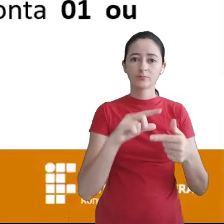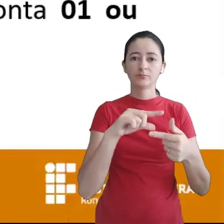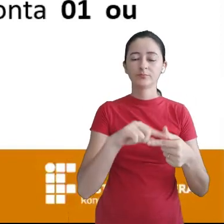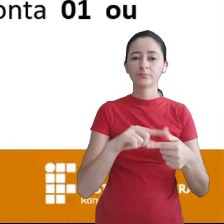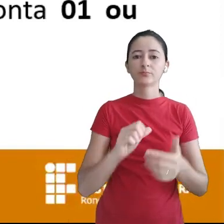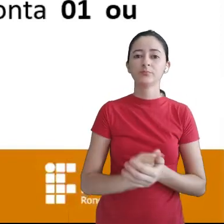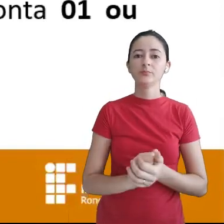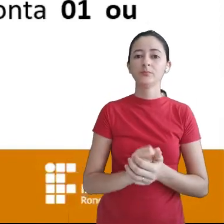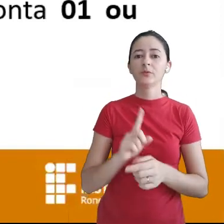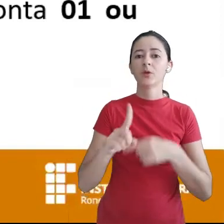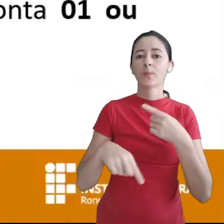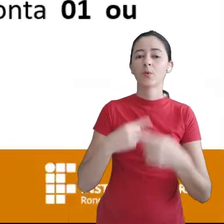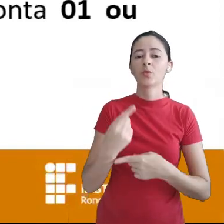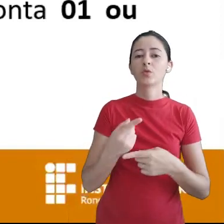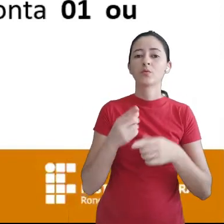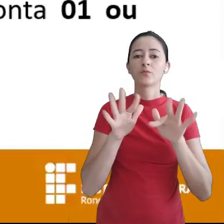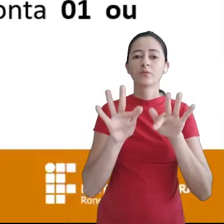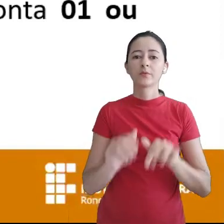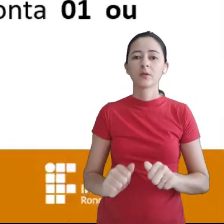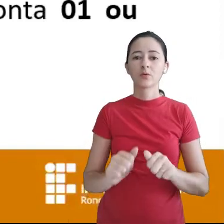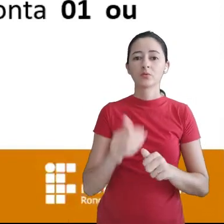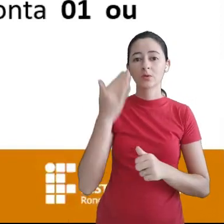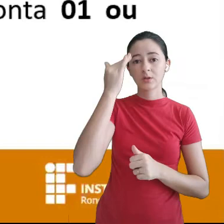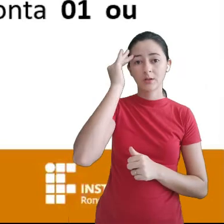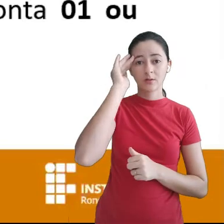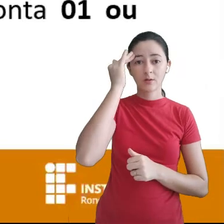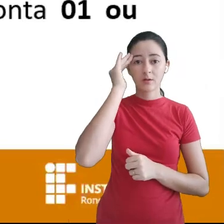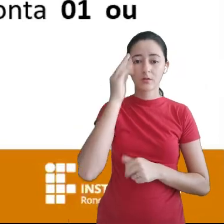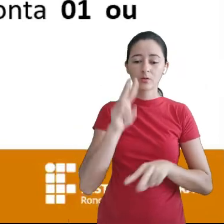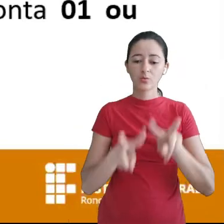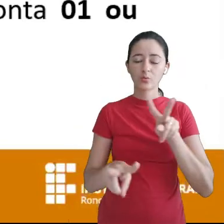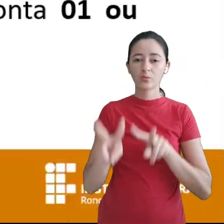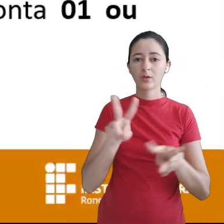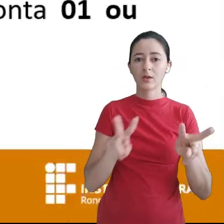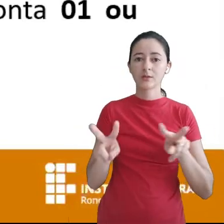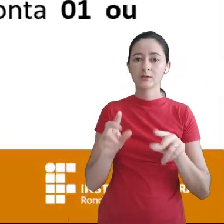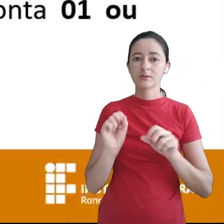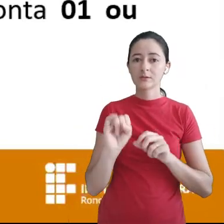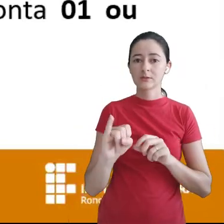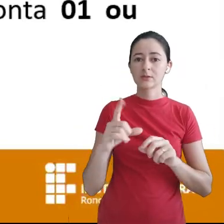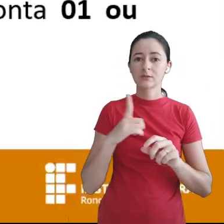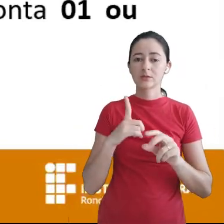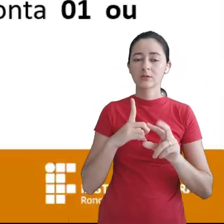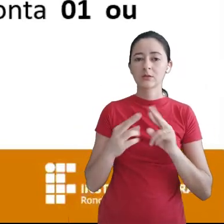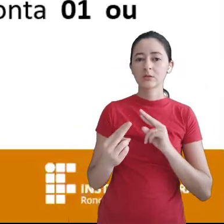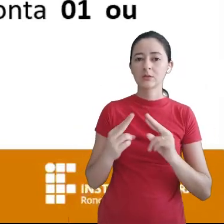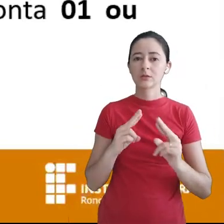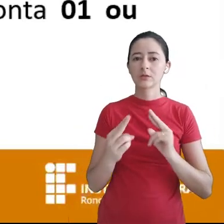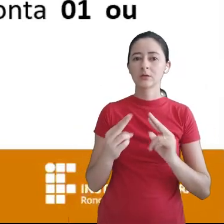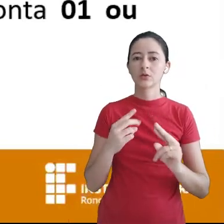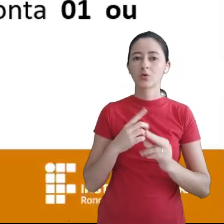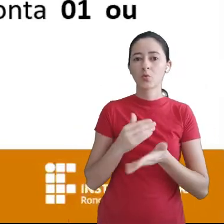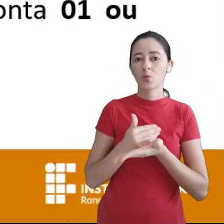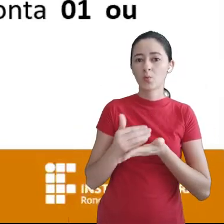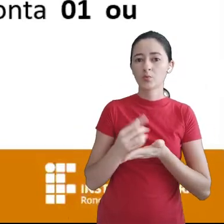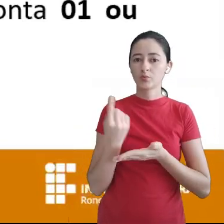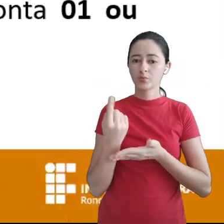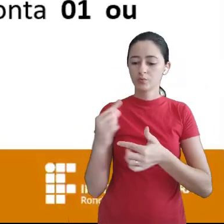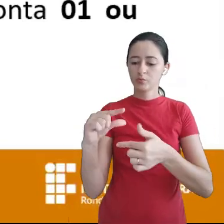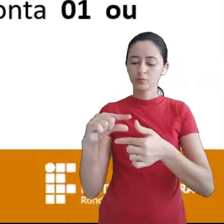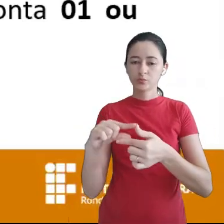termino na outra, correto? O sinal é colocado sempre no final da leitura. Não, no final da leitura.